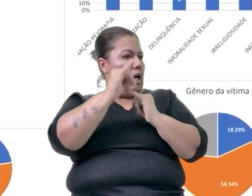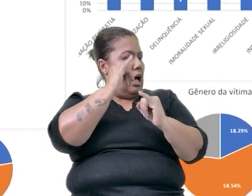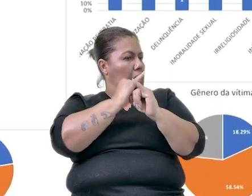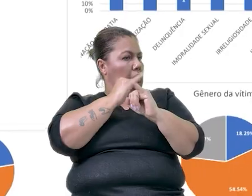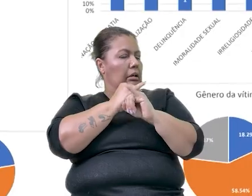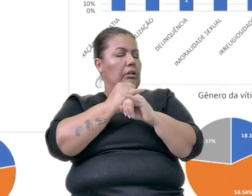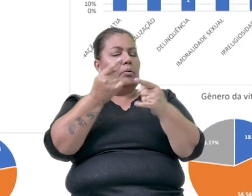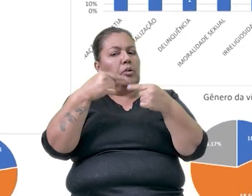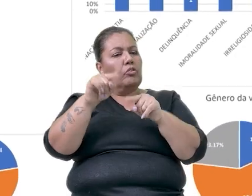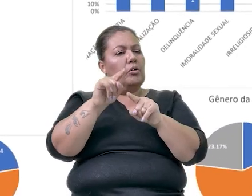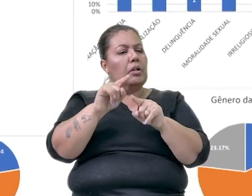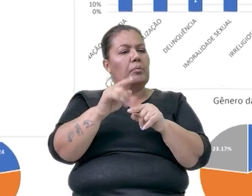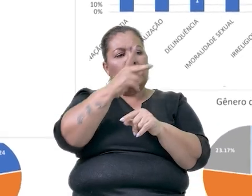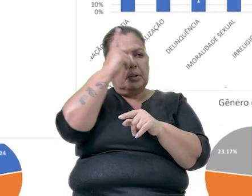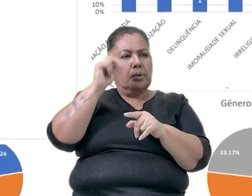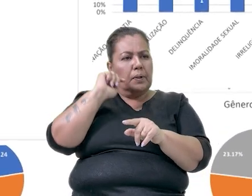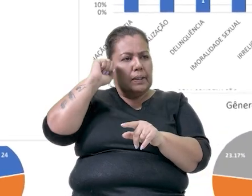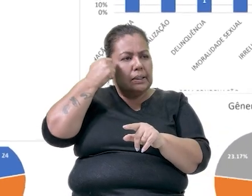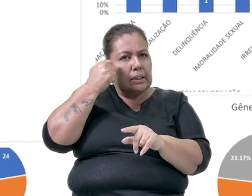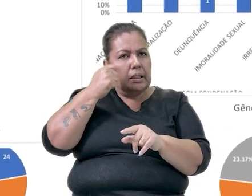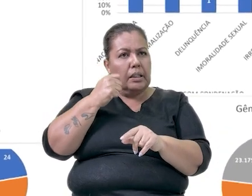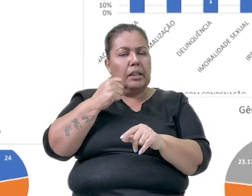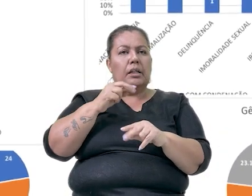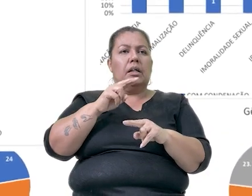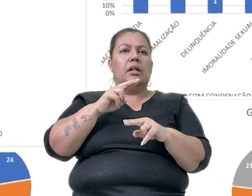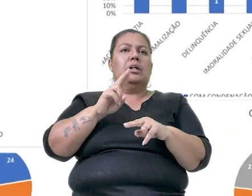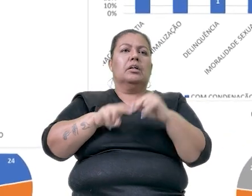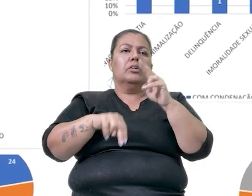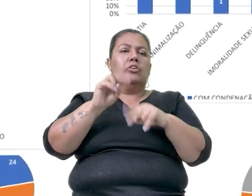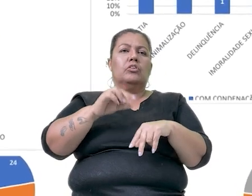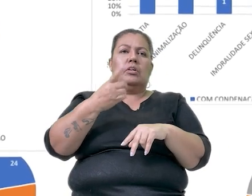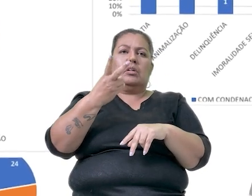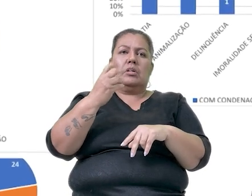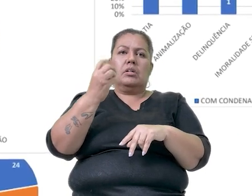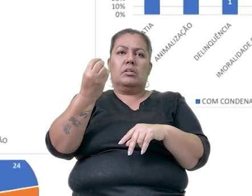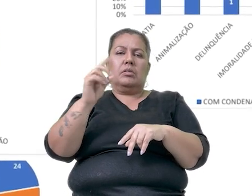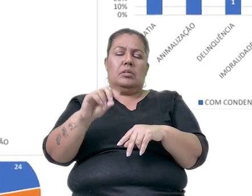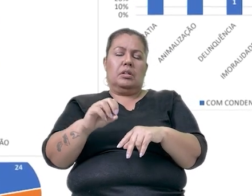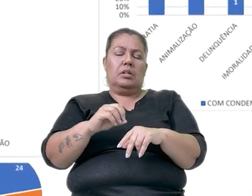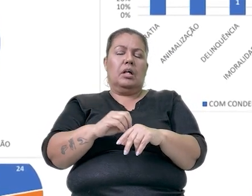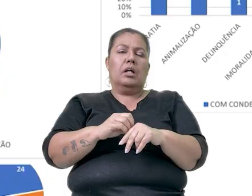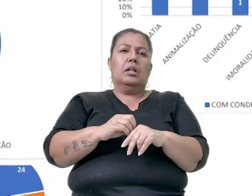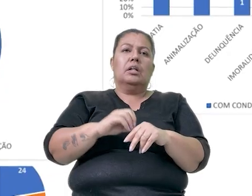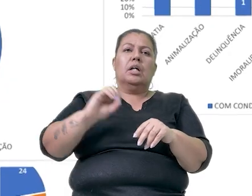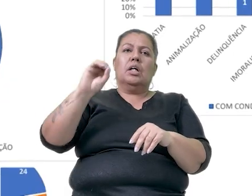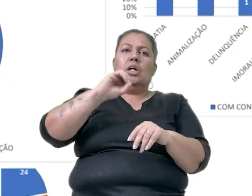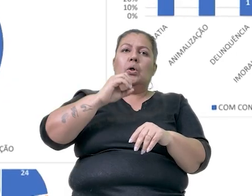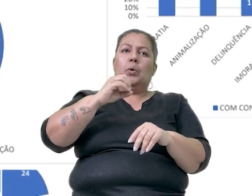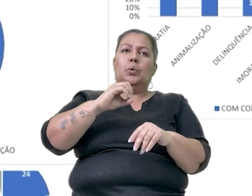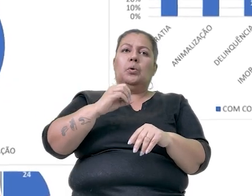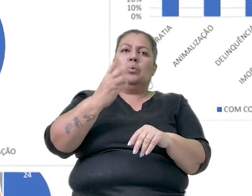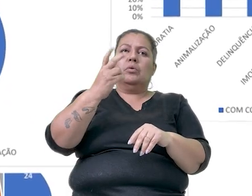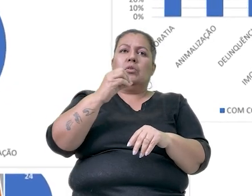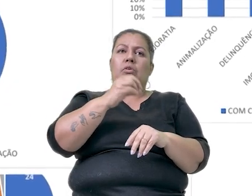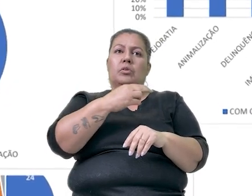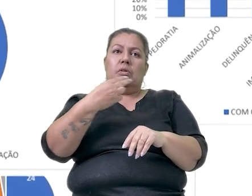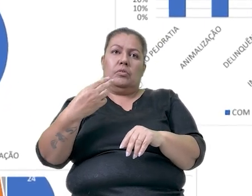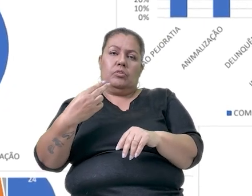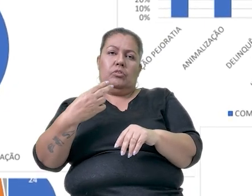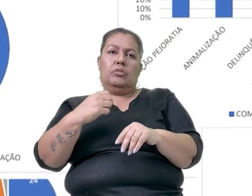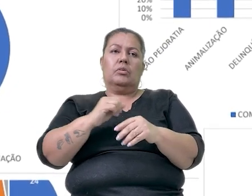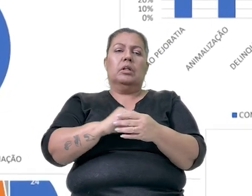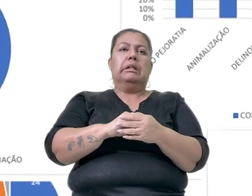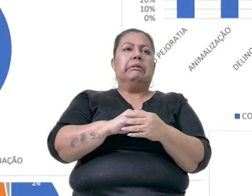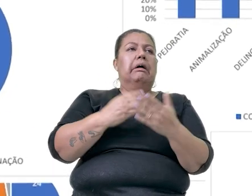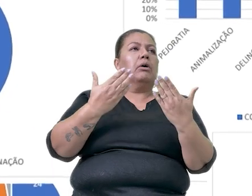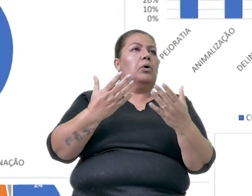contra vítimas negras entre julho de 2010 e outubro de 2022. A conclusão é que a